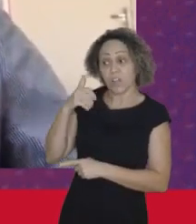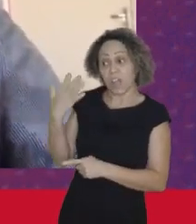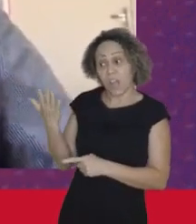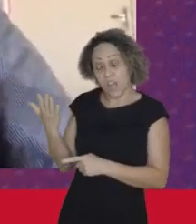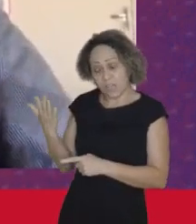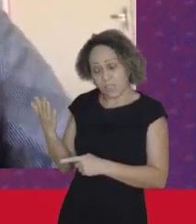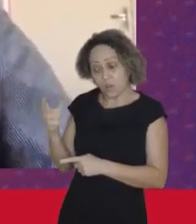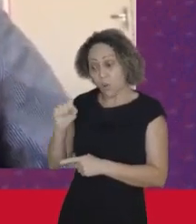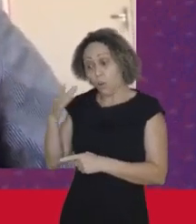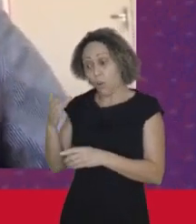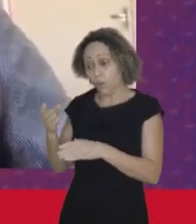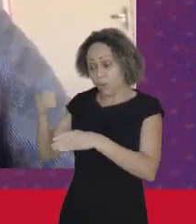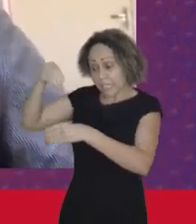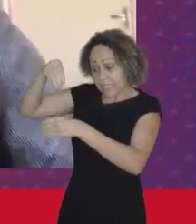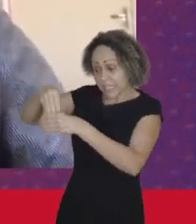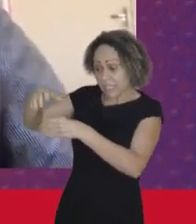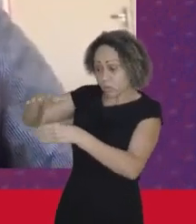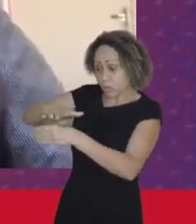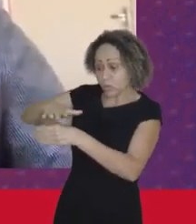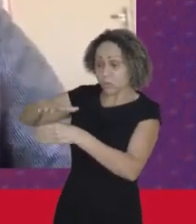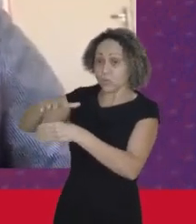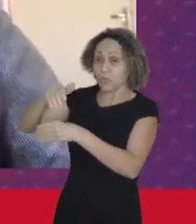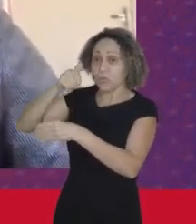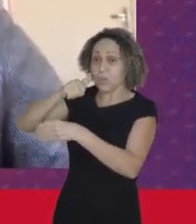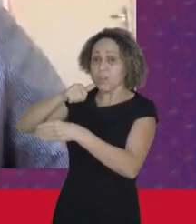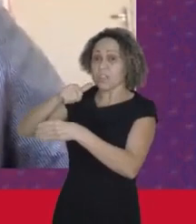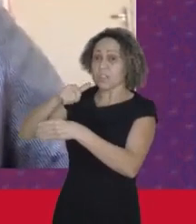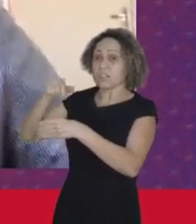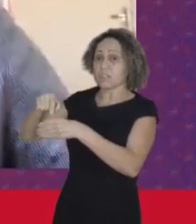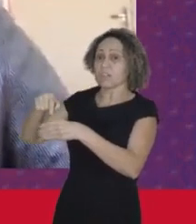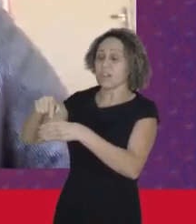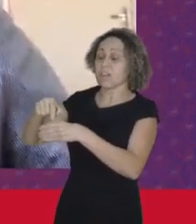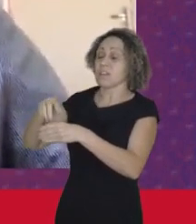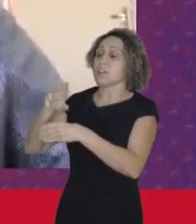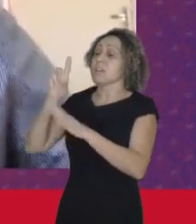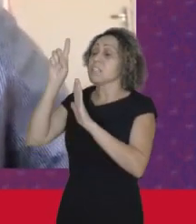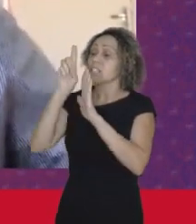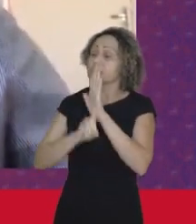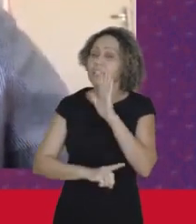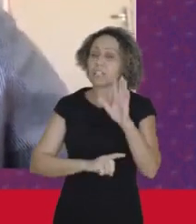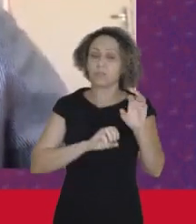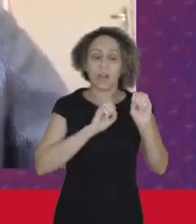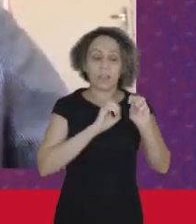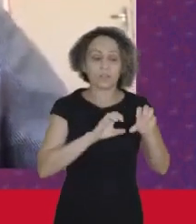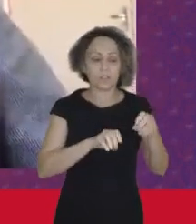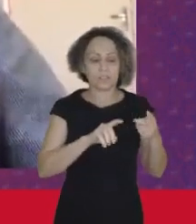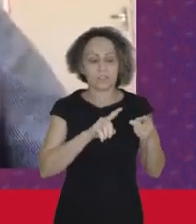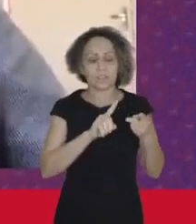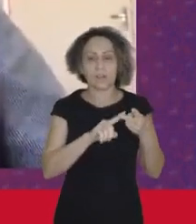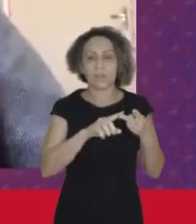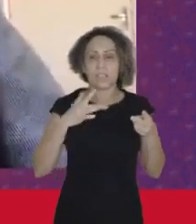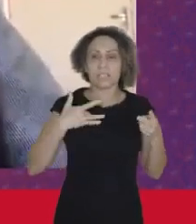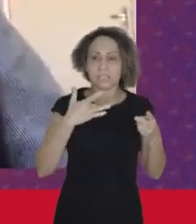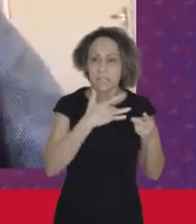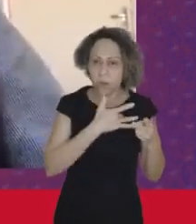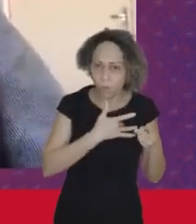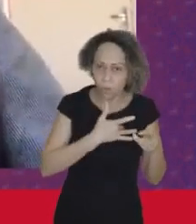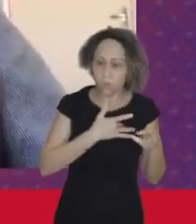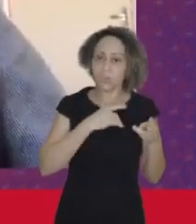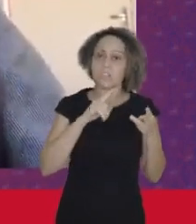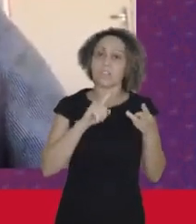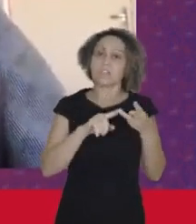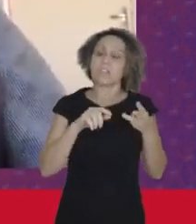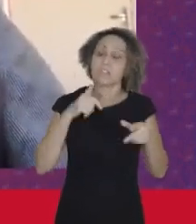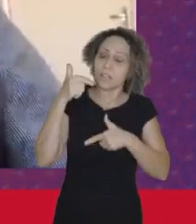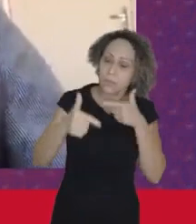feminina do direito à educação, saúde, moradia, trabalho, previdência